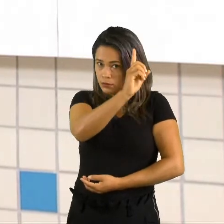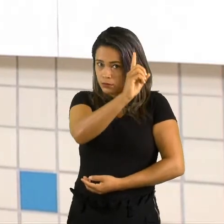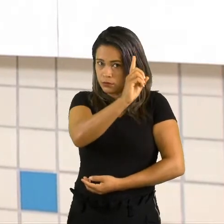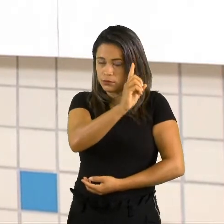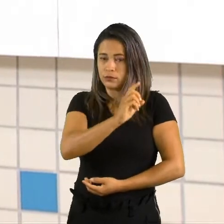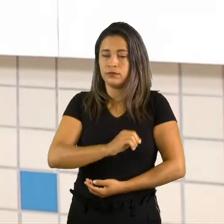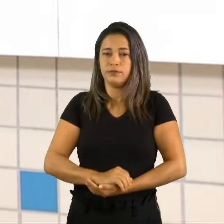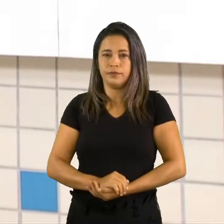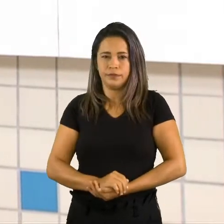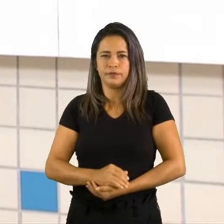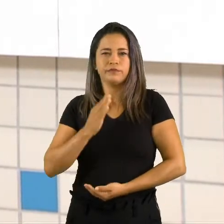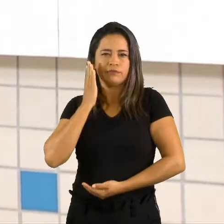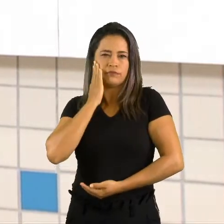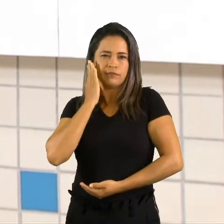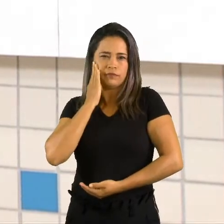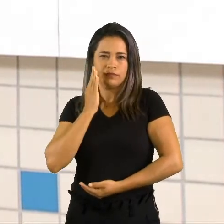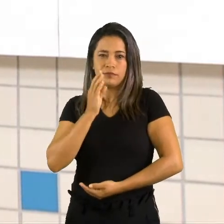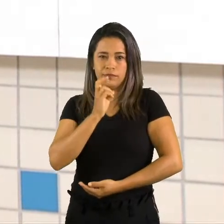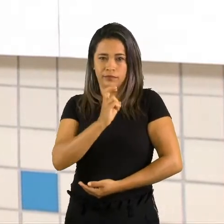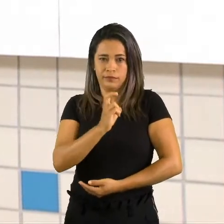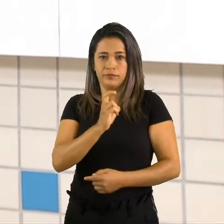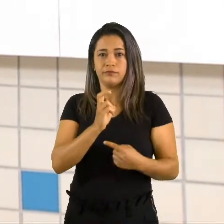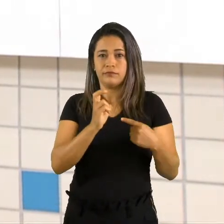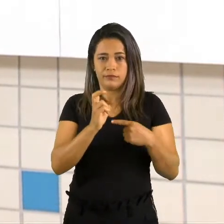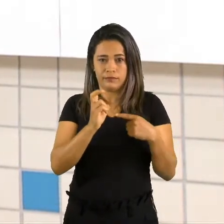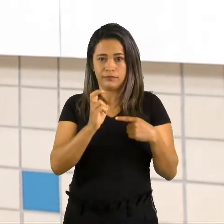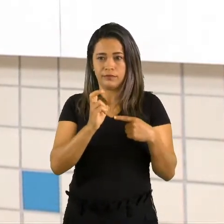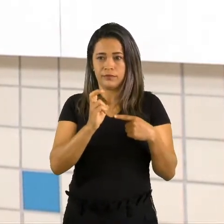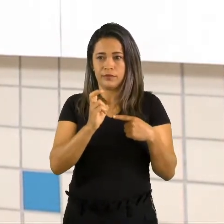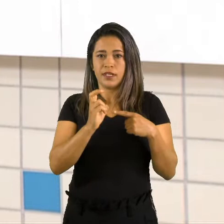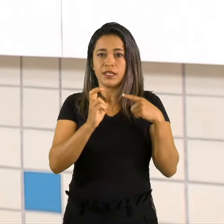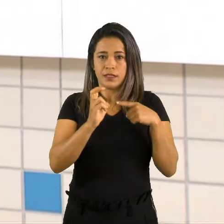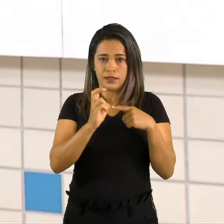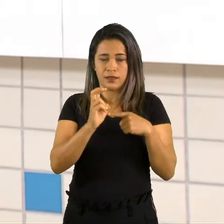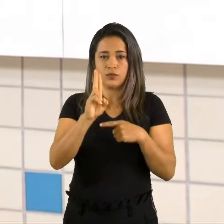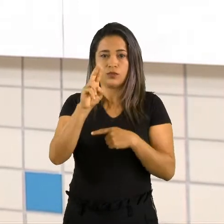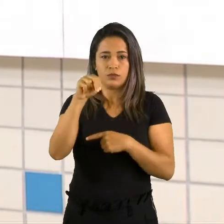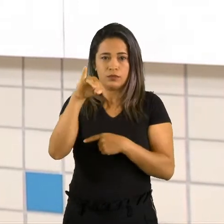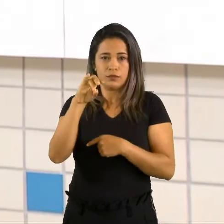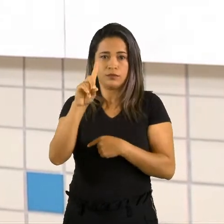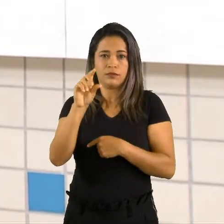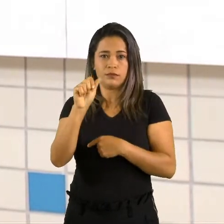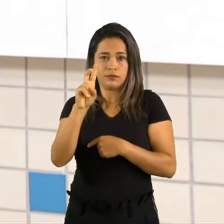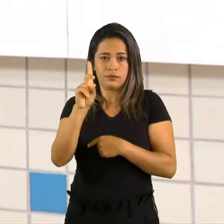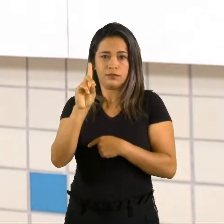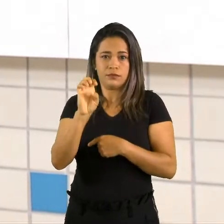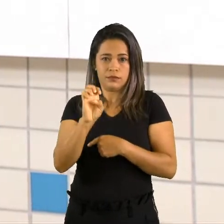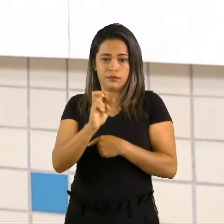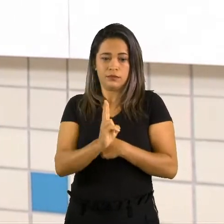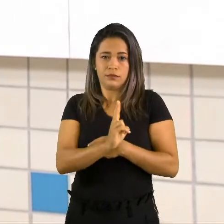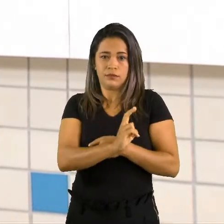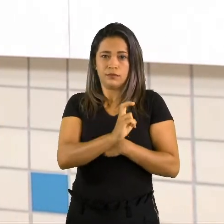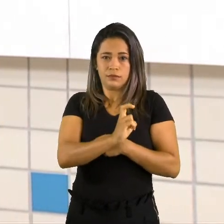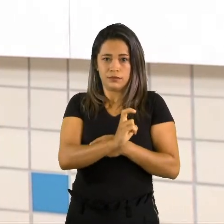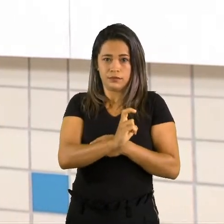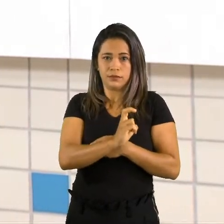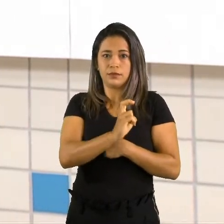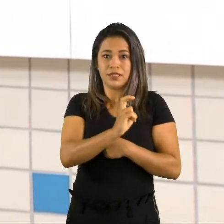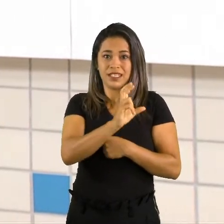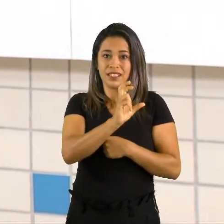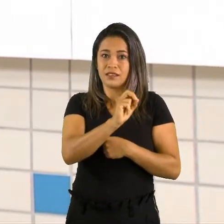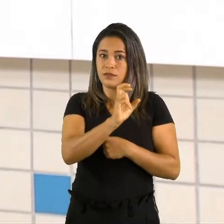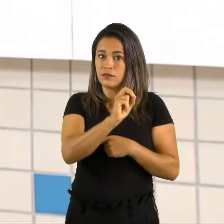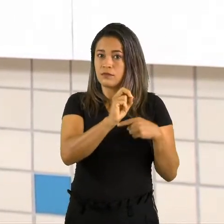Eu sei que esse 5, ele quer dizer 5 unidades. Esse 5 aqui, ele quer dizer 50,